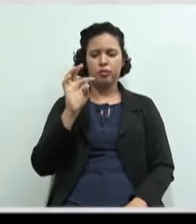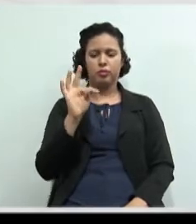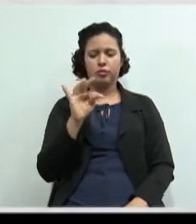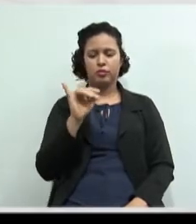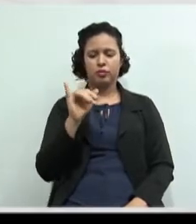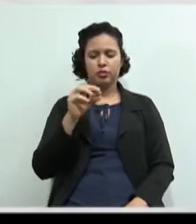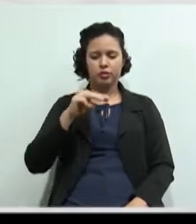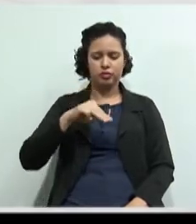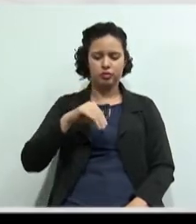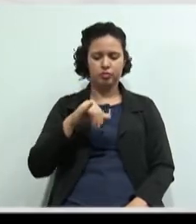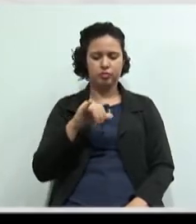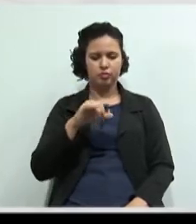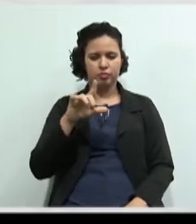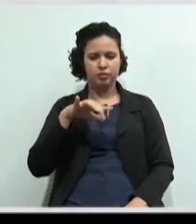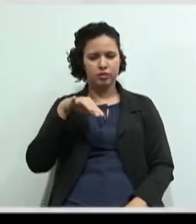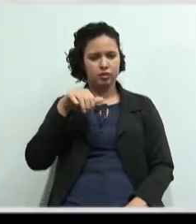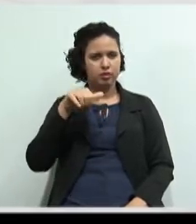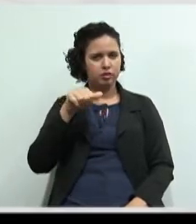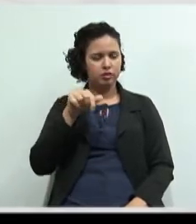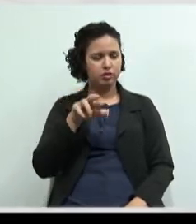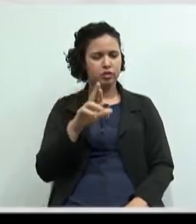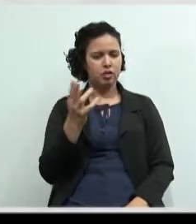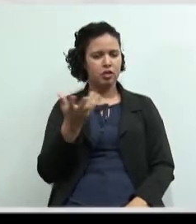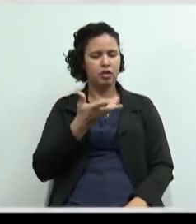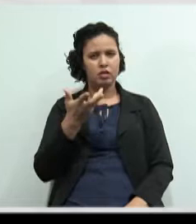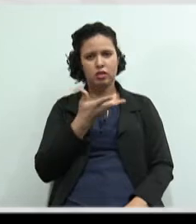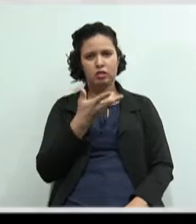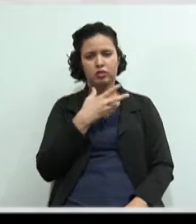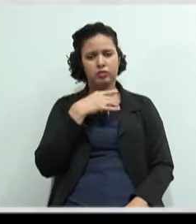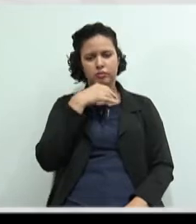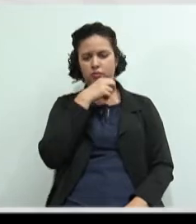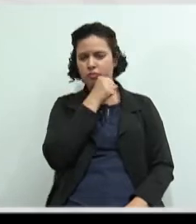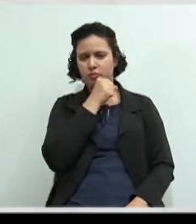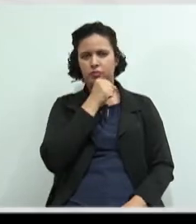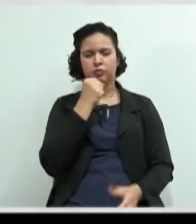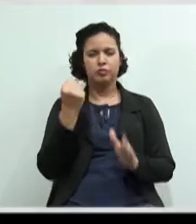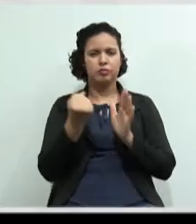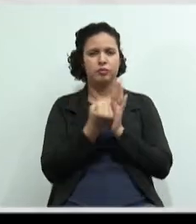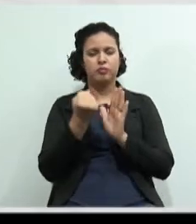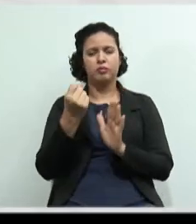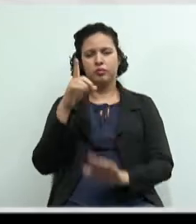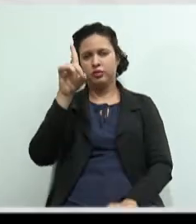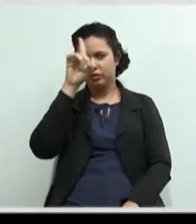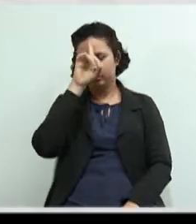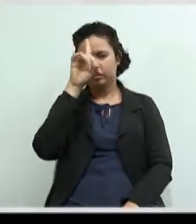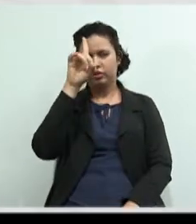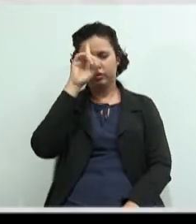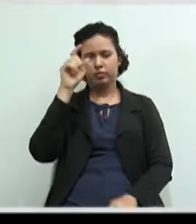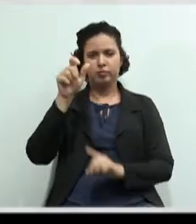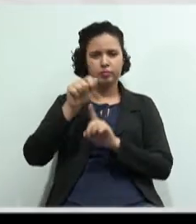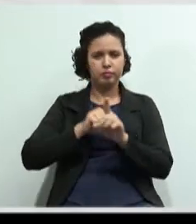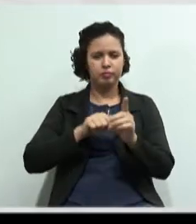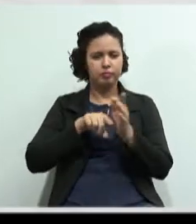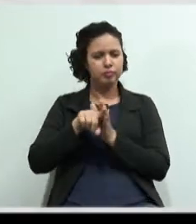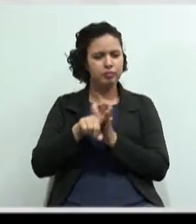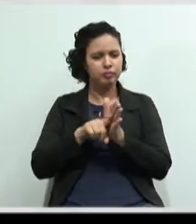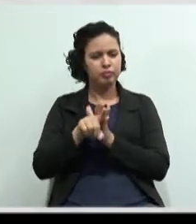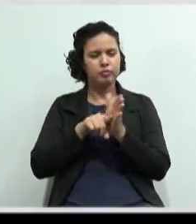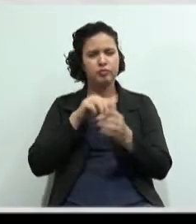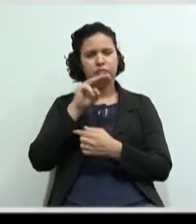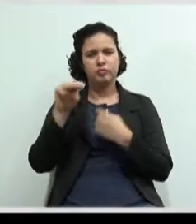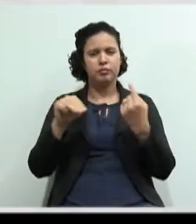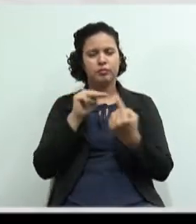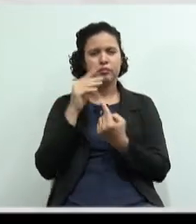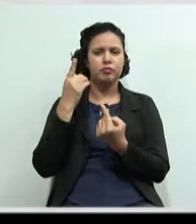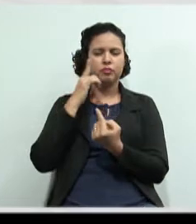o funcionamento da empresa e estabelecer datas para avaliar quais metas foram alcançadas. E aí